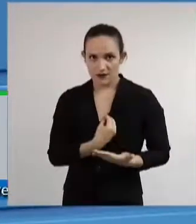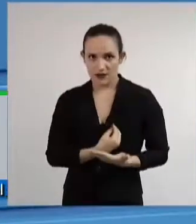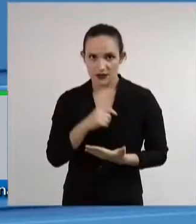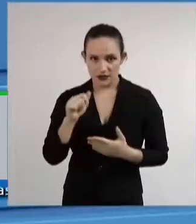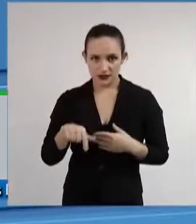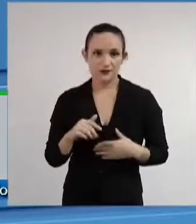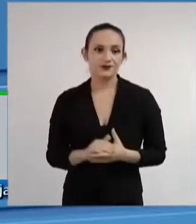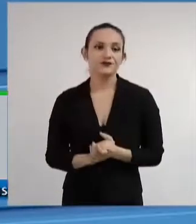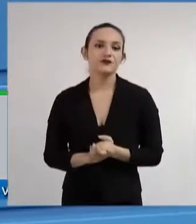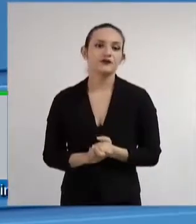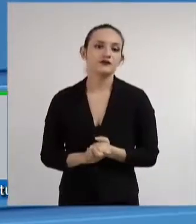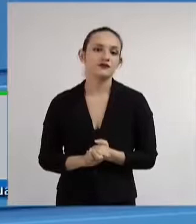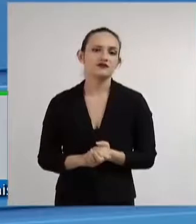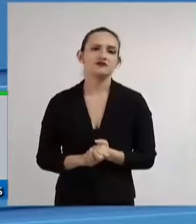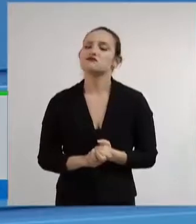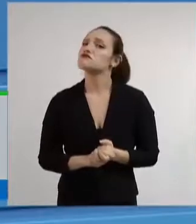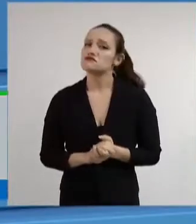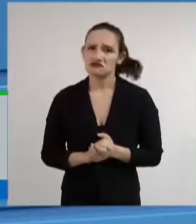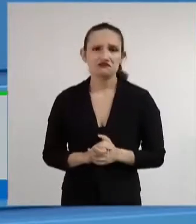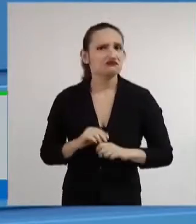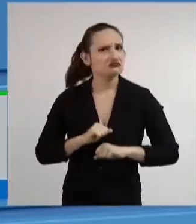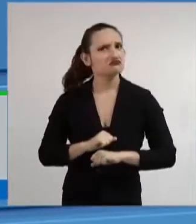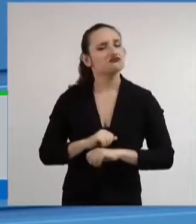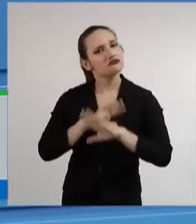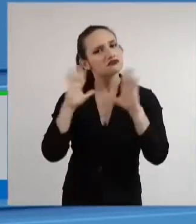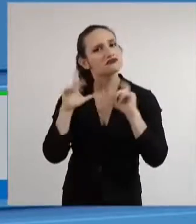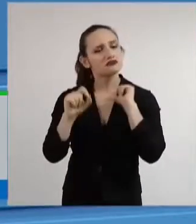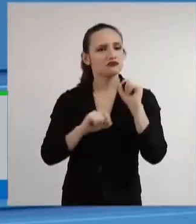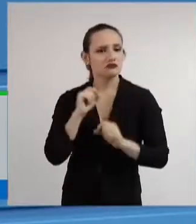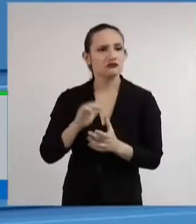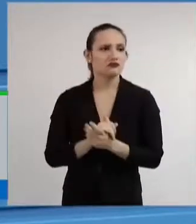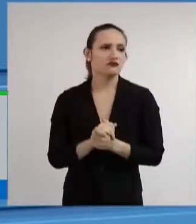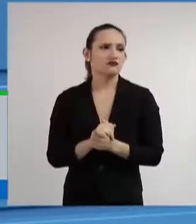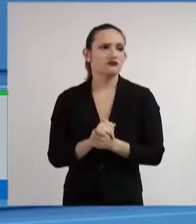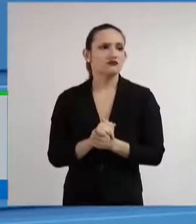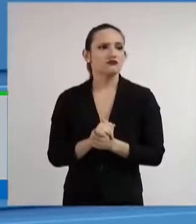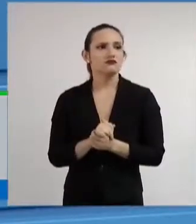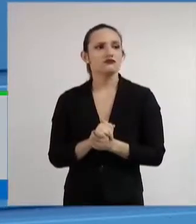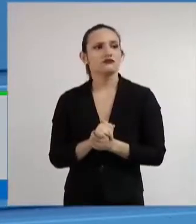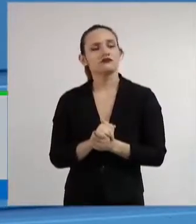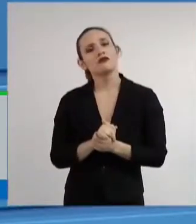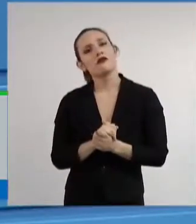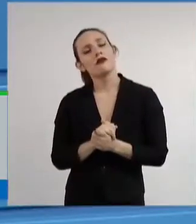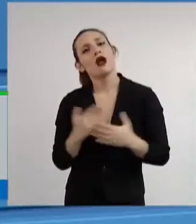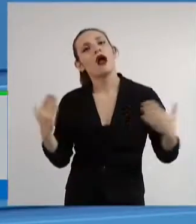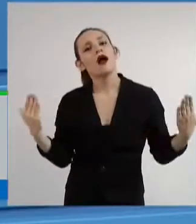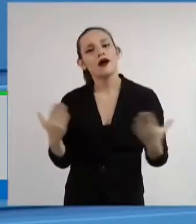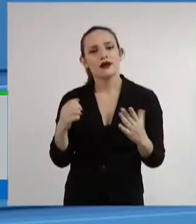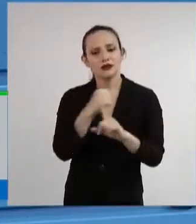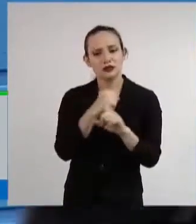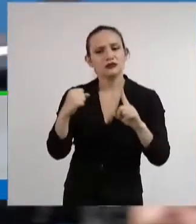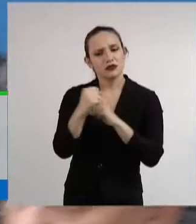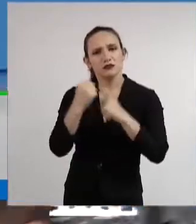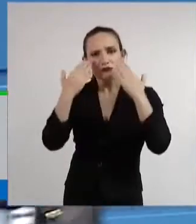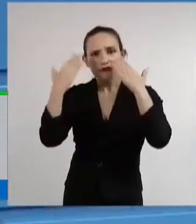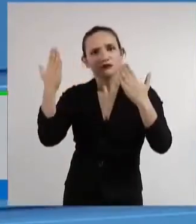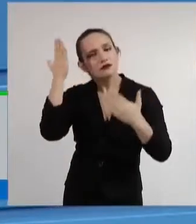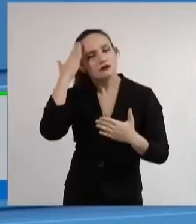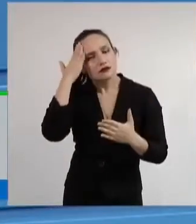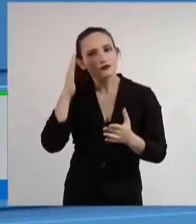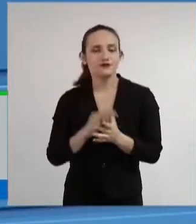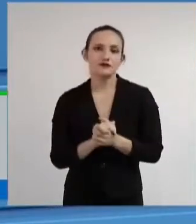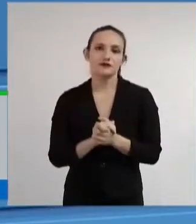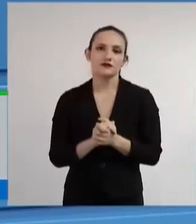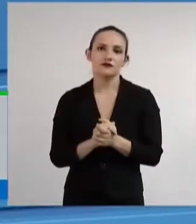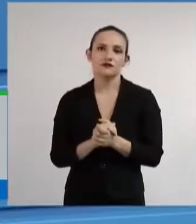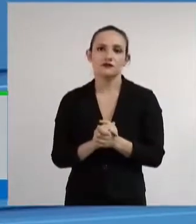plenário e que tem clareado esses números, deputado Reinaldo, para que a sociedade possa ver